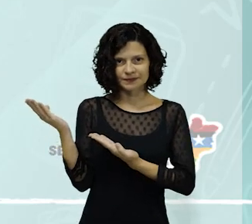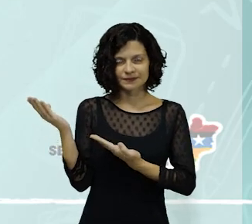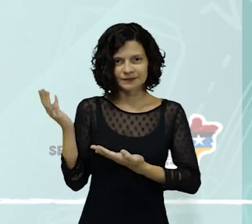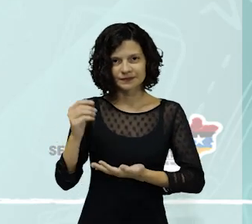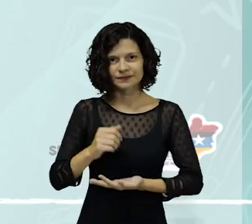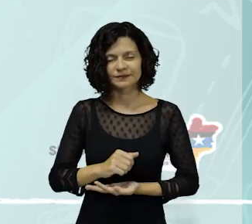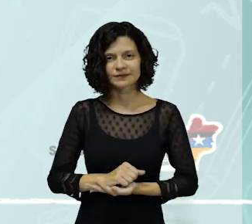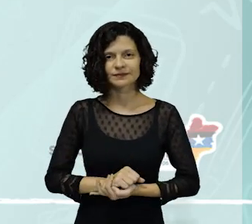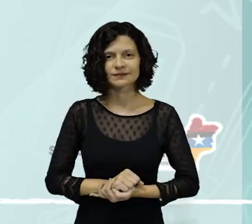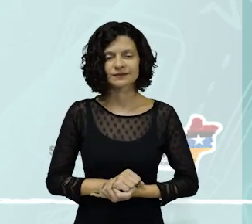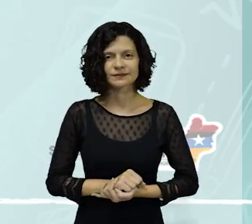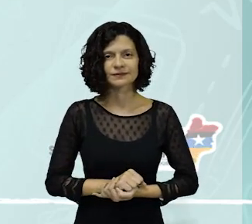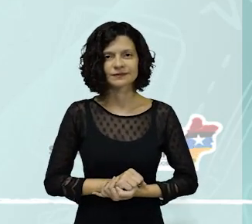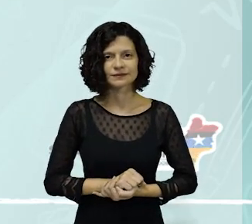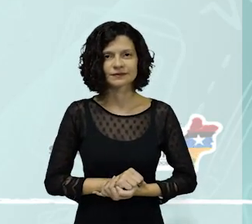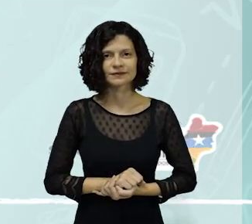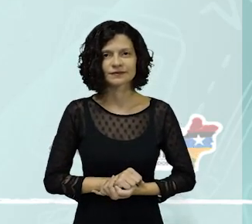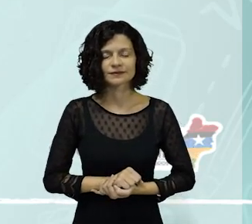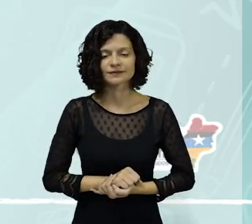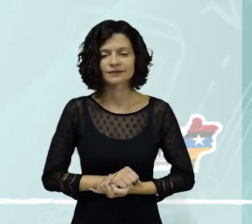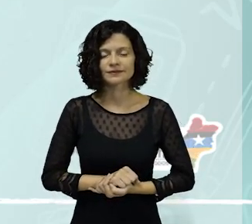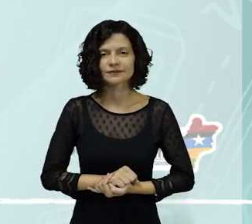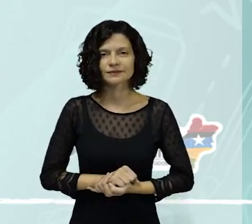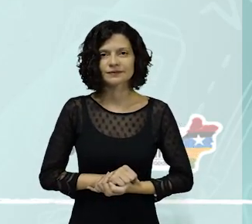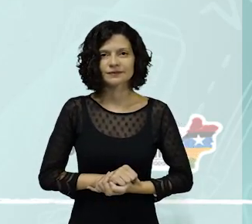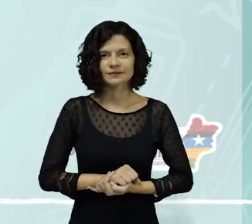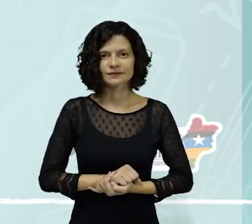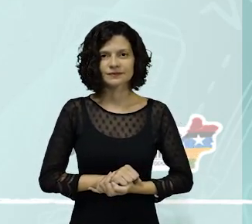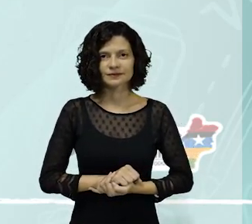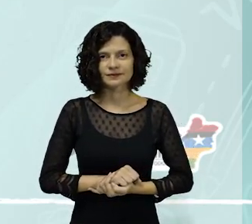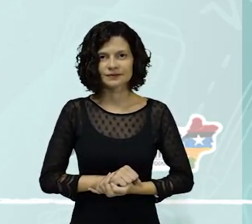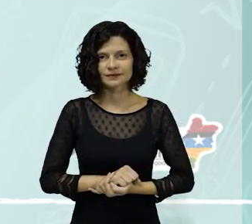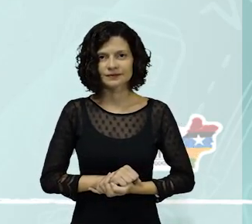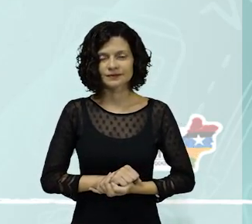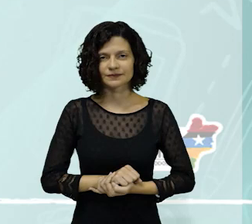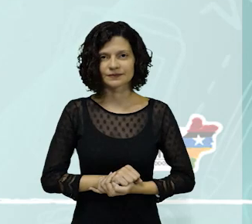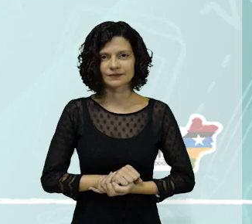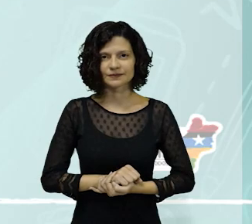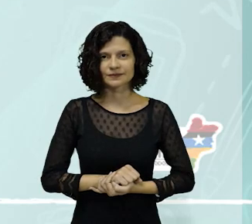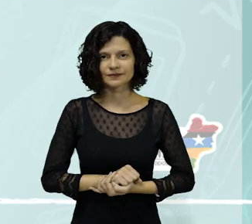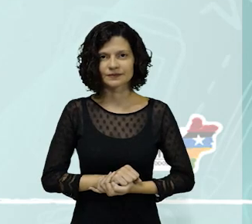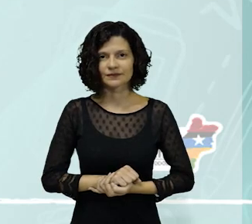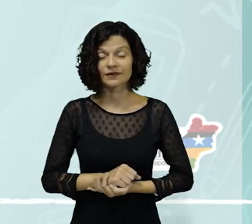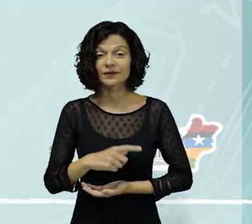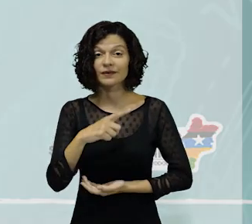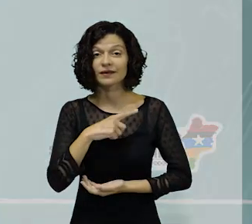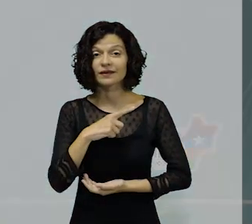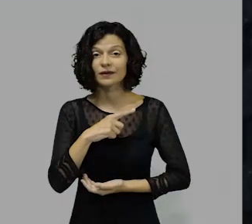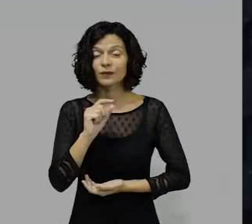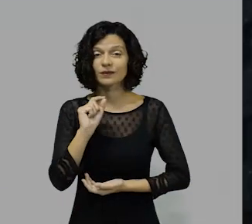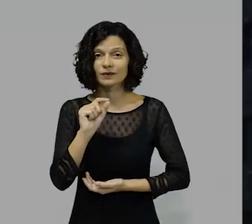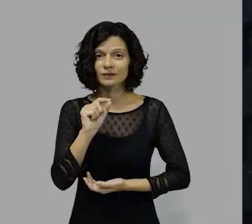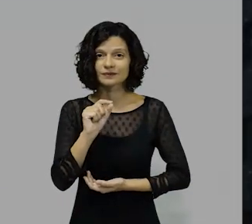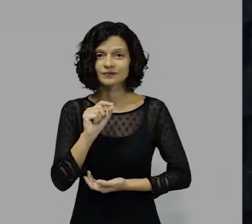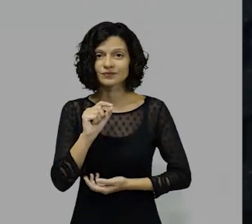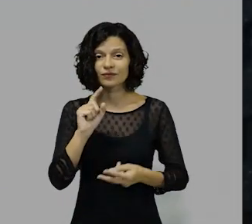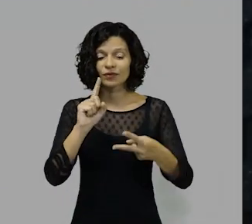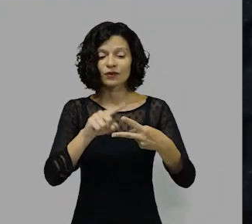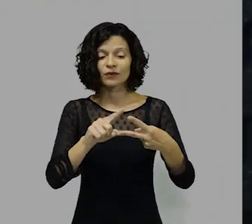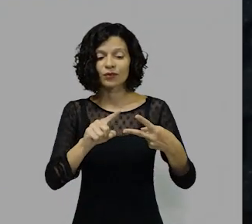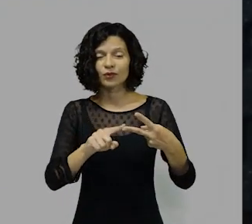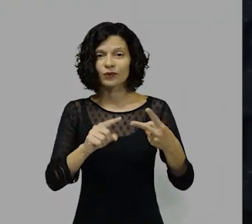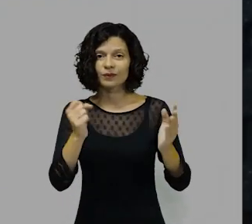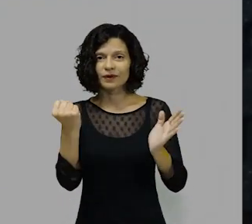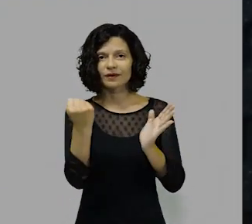technology, then kids will not see the need to disconnect either. Então, eu tenho aqui dois marcadores que